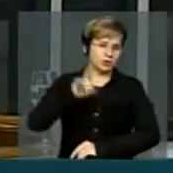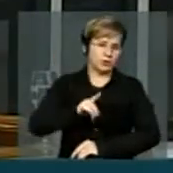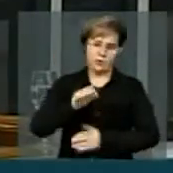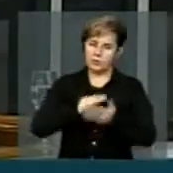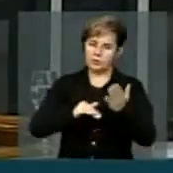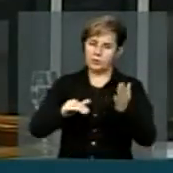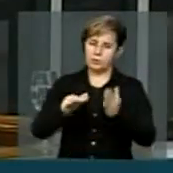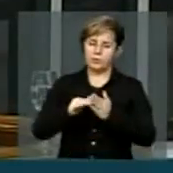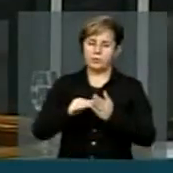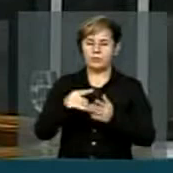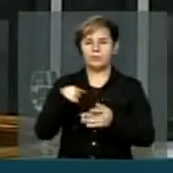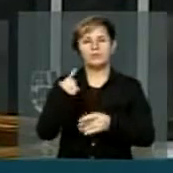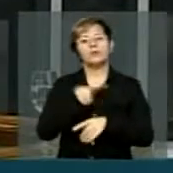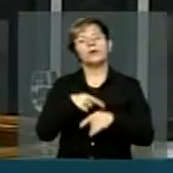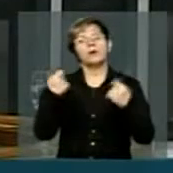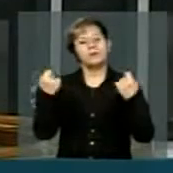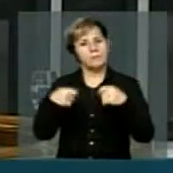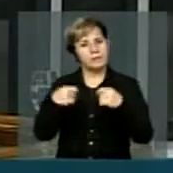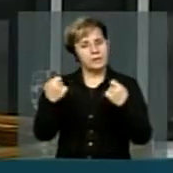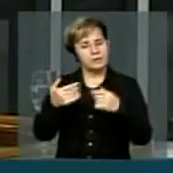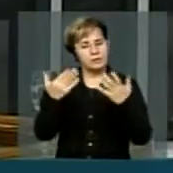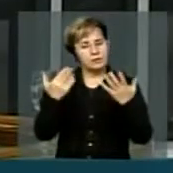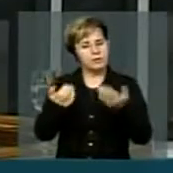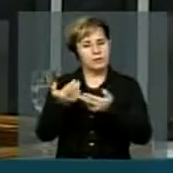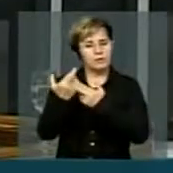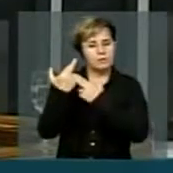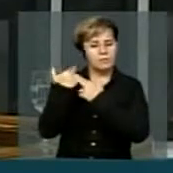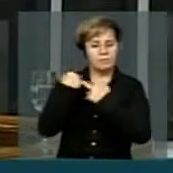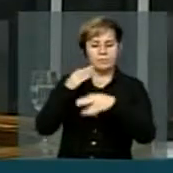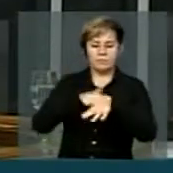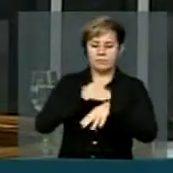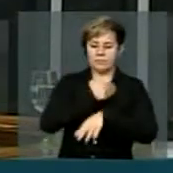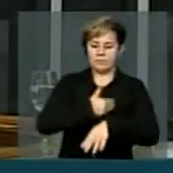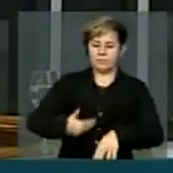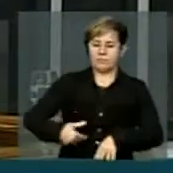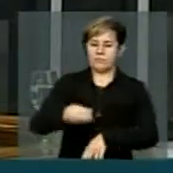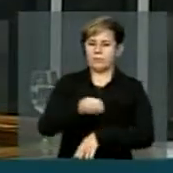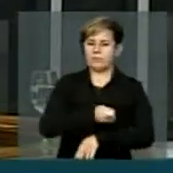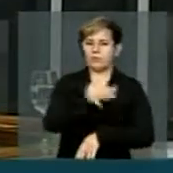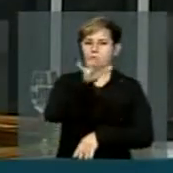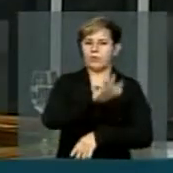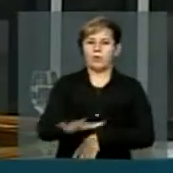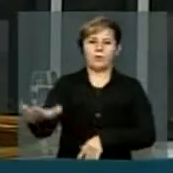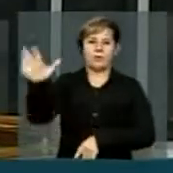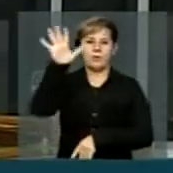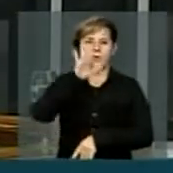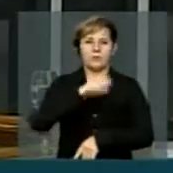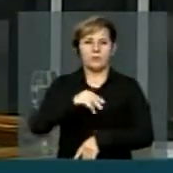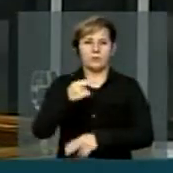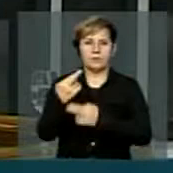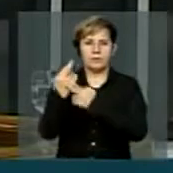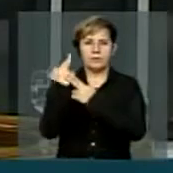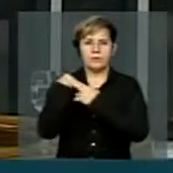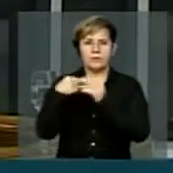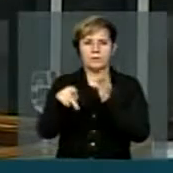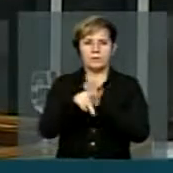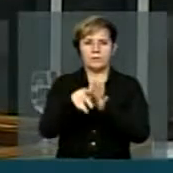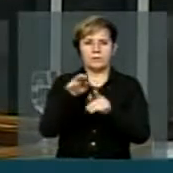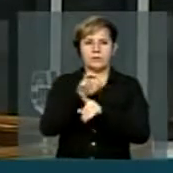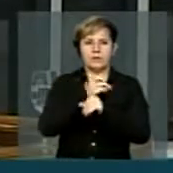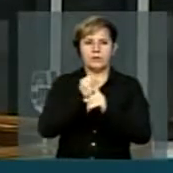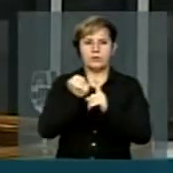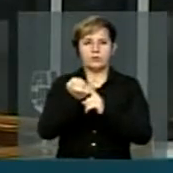Então, precisamos, eu acho que isso é uma tarefa dos governos, é uma tarefa da sociedade, é uma